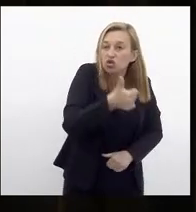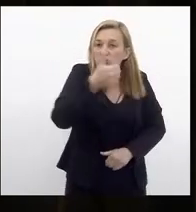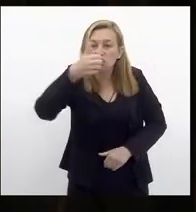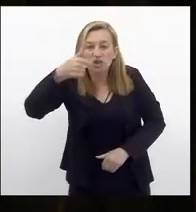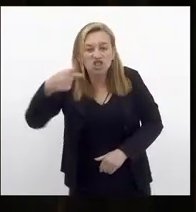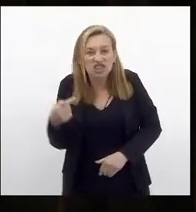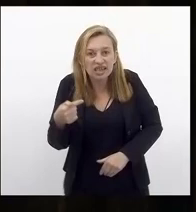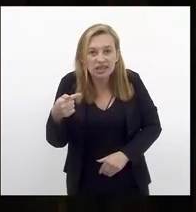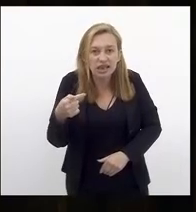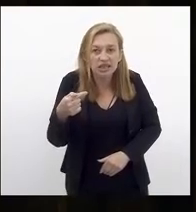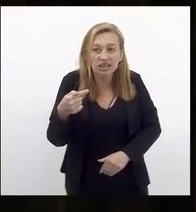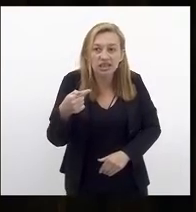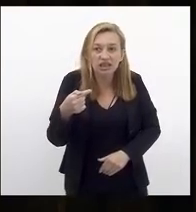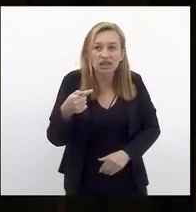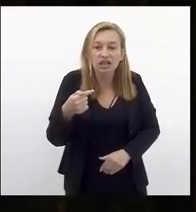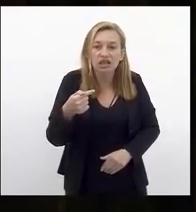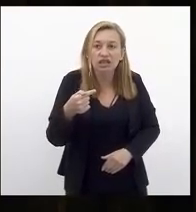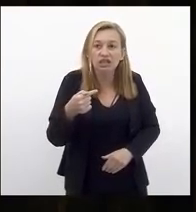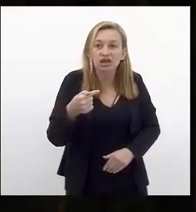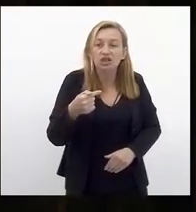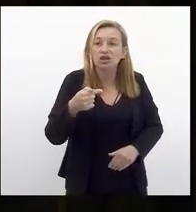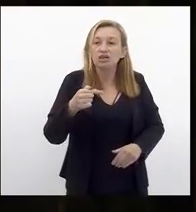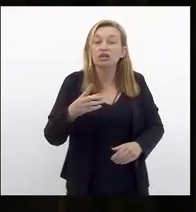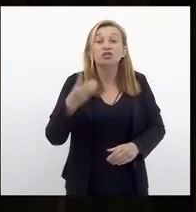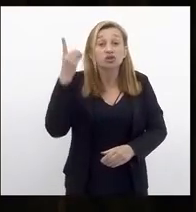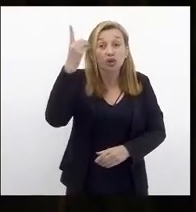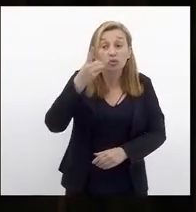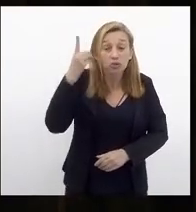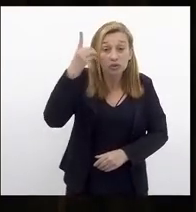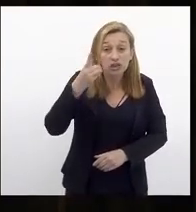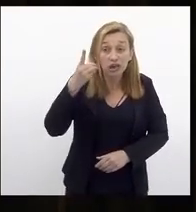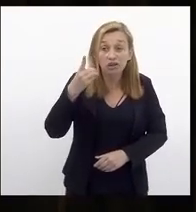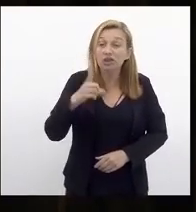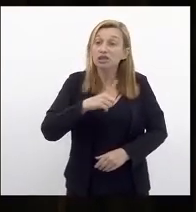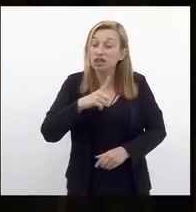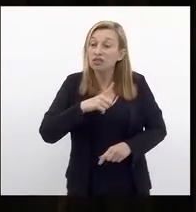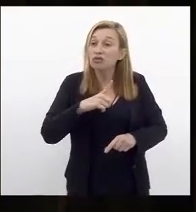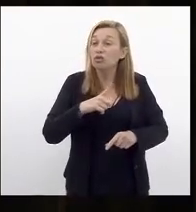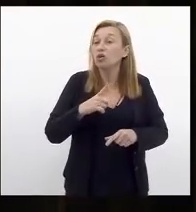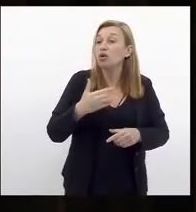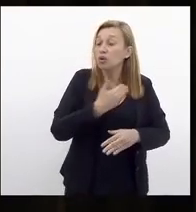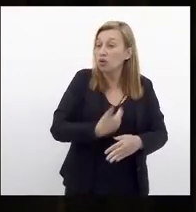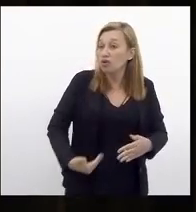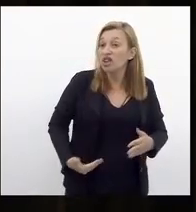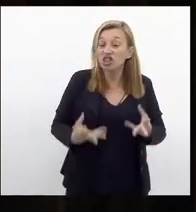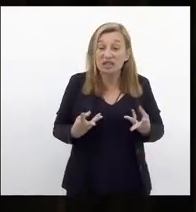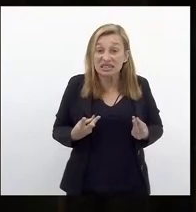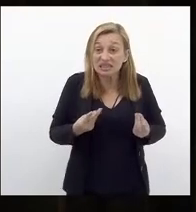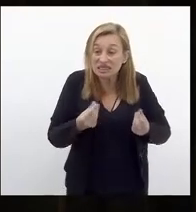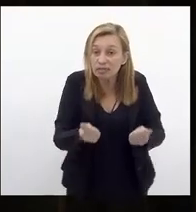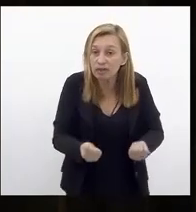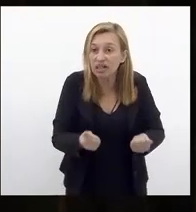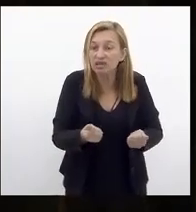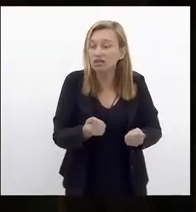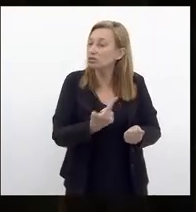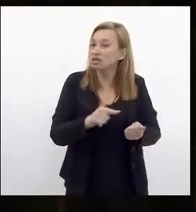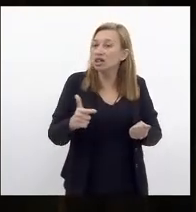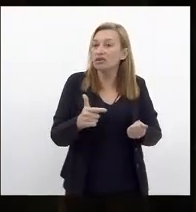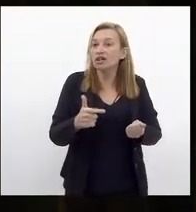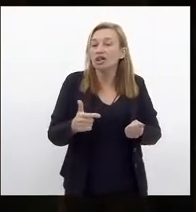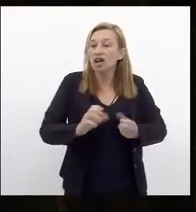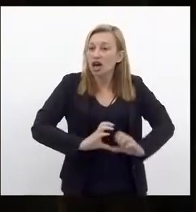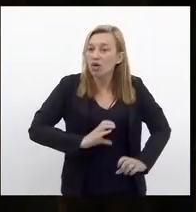2017 sem que esse pagamento porque o governo tivesse a sensibilidade EA